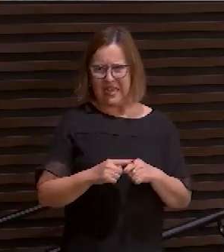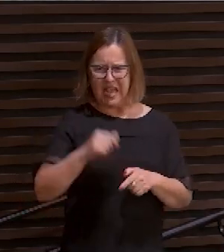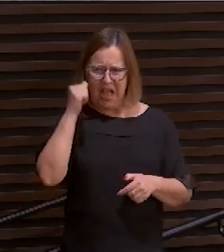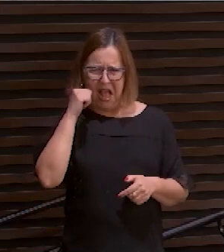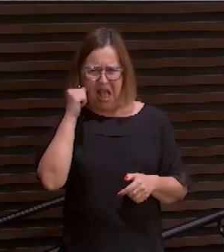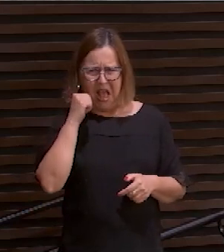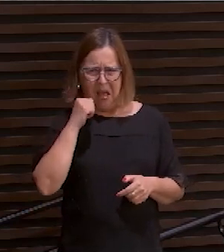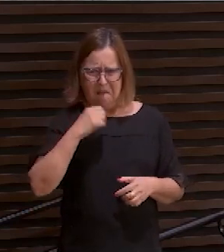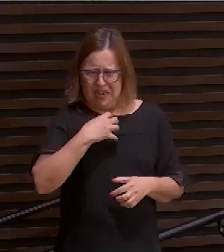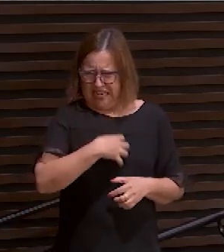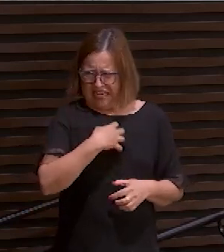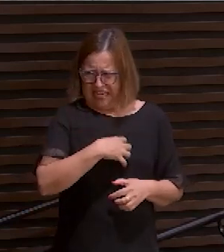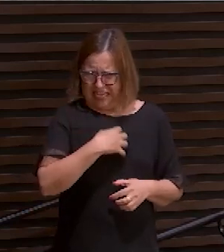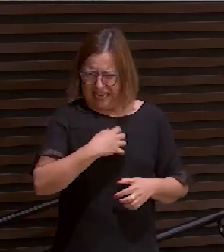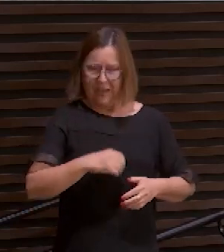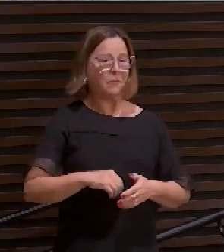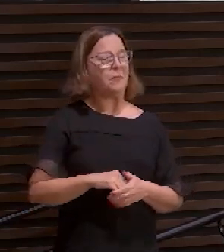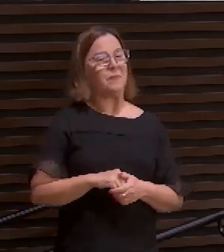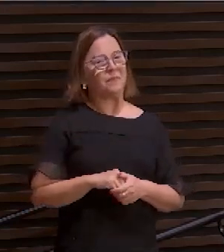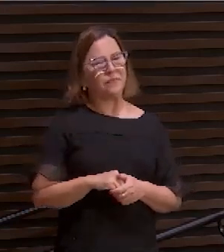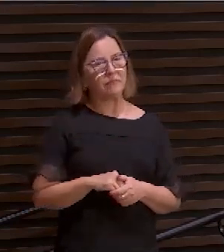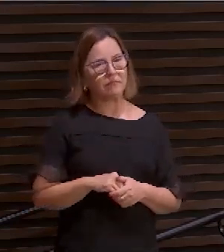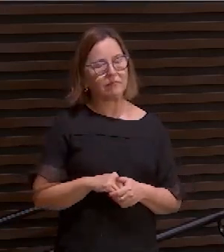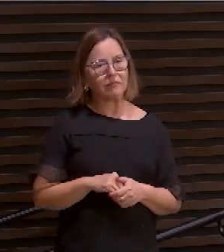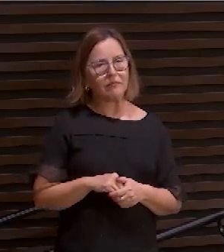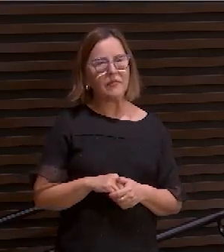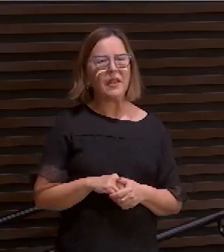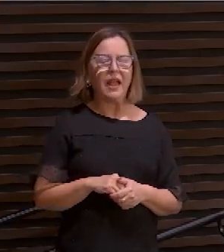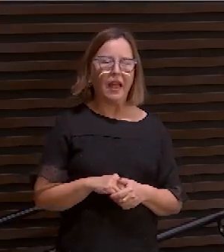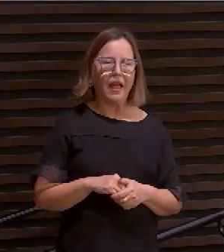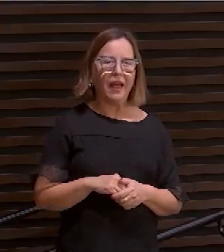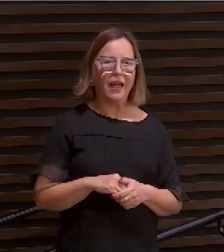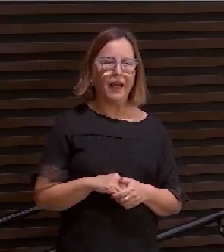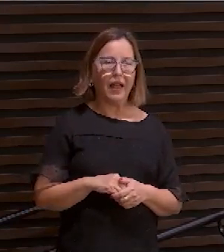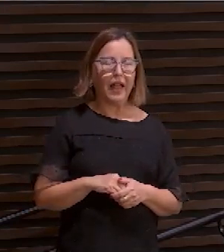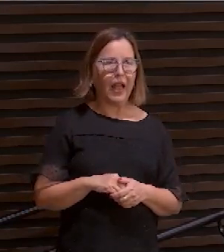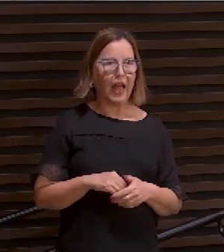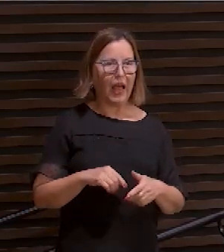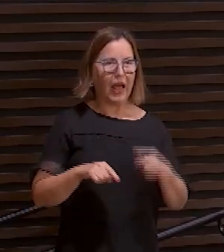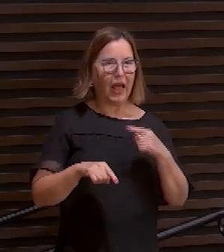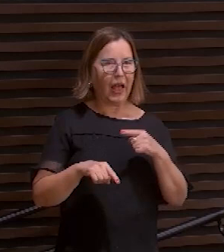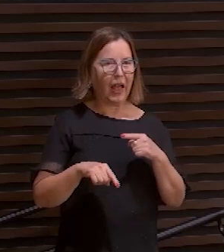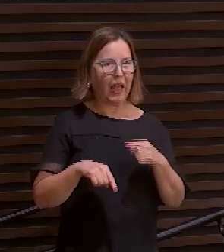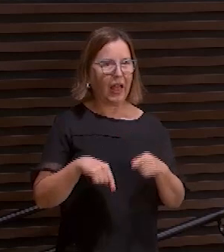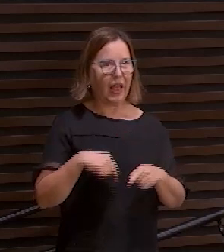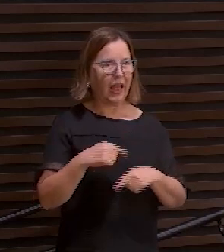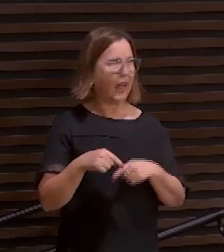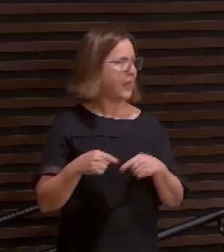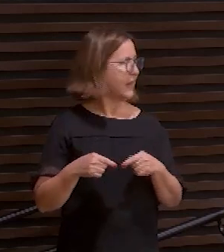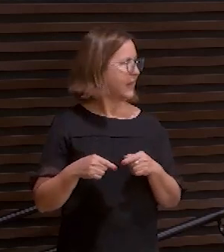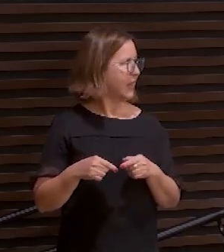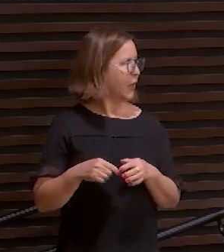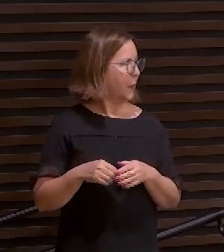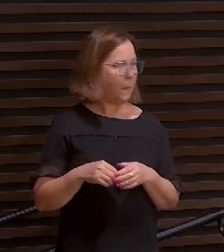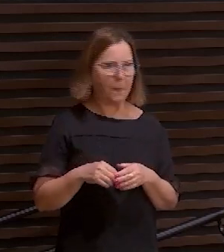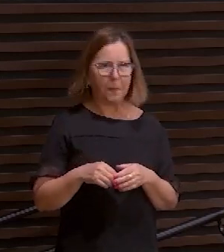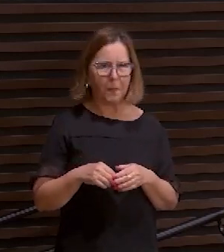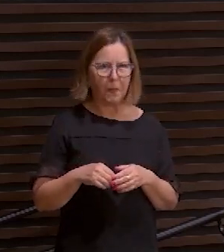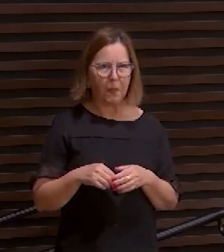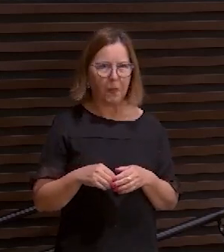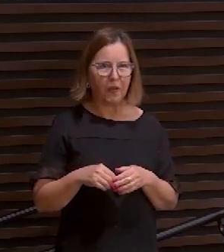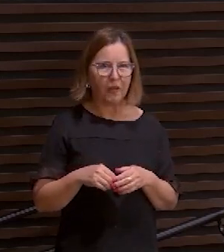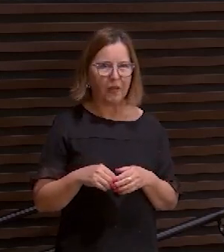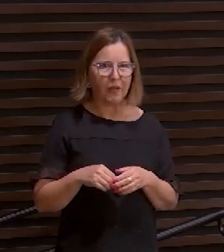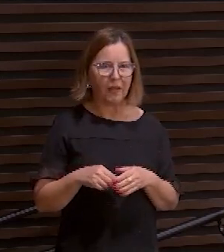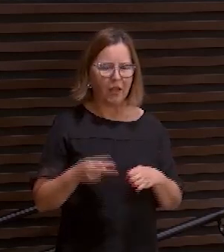ainda. E eu levei um tempo para pegar uma Bíblia, um Novo Testamento, que estava na gaveta